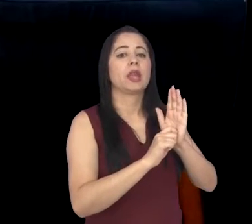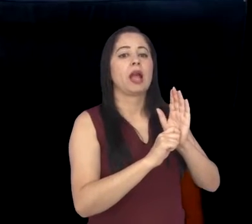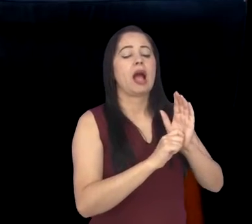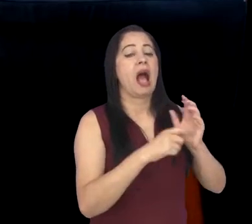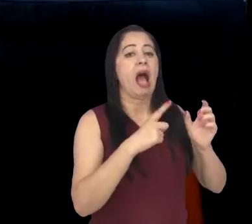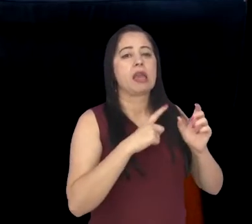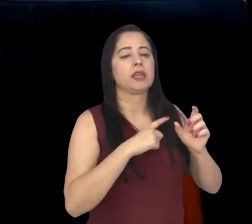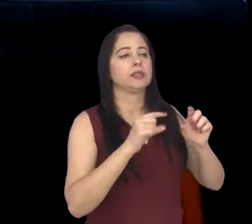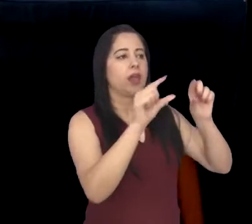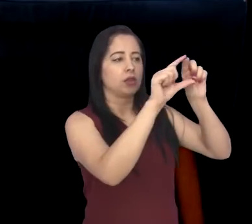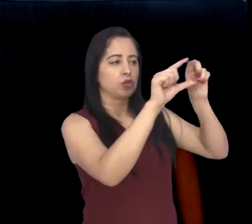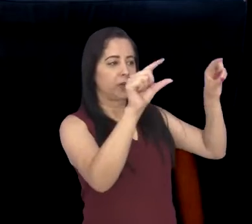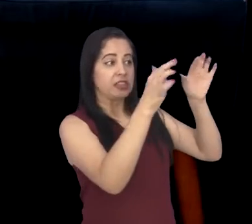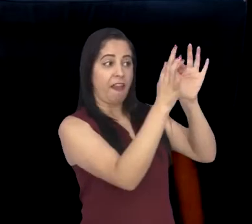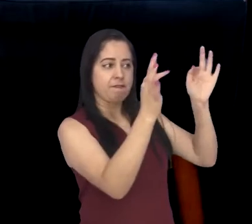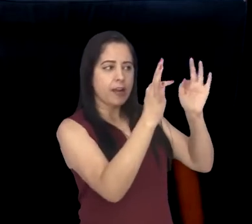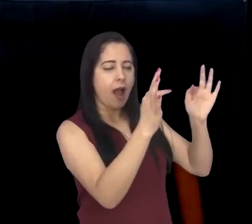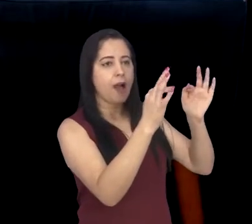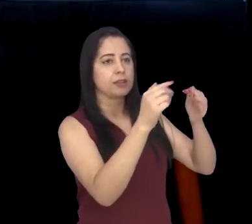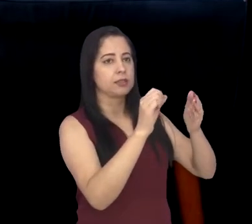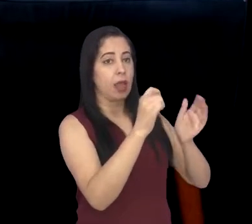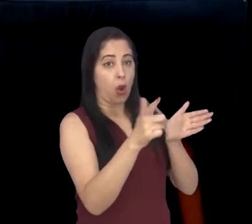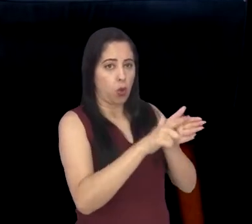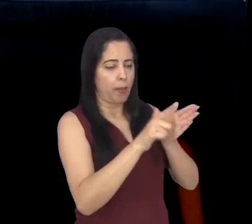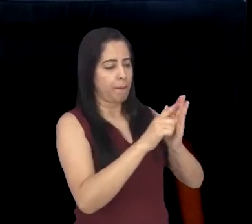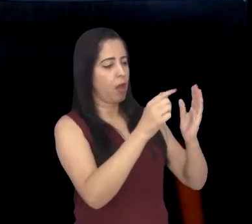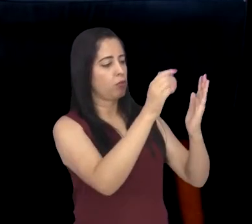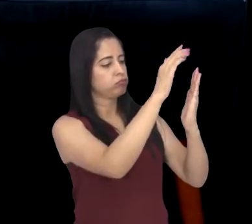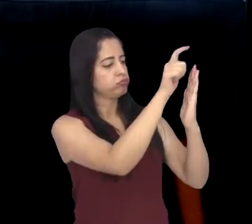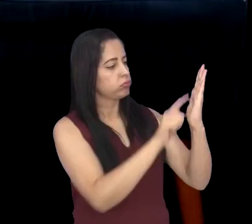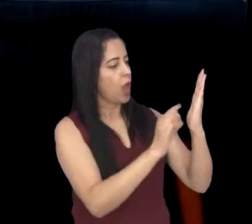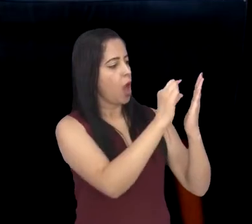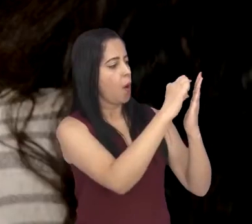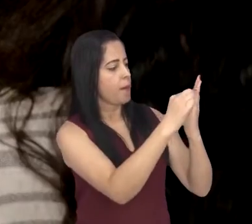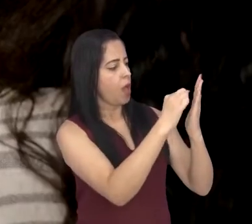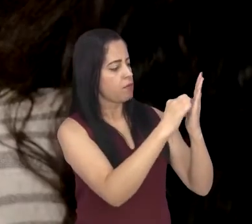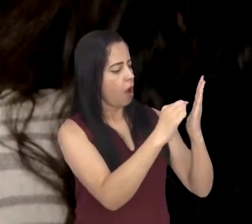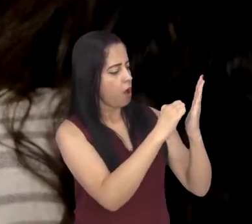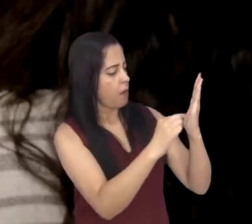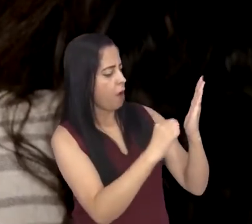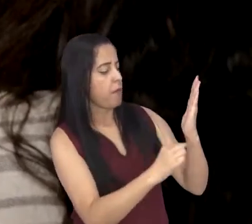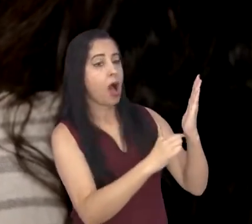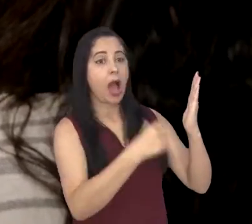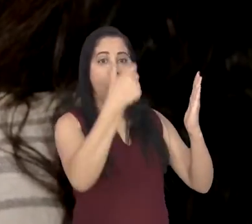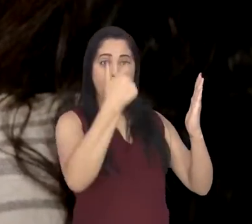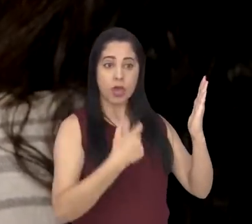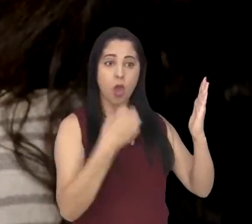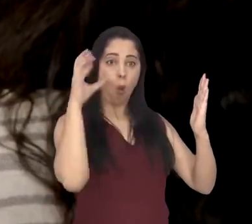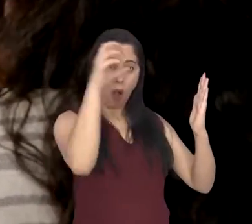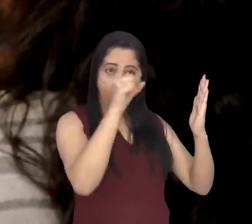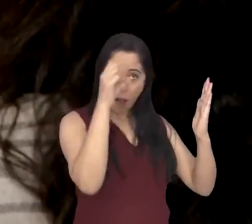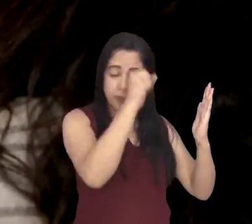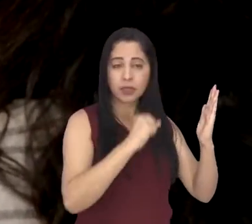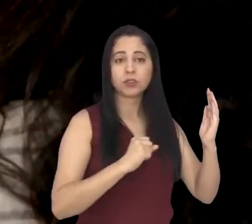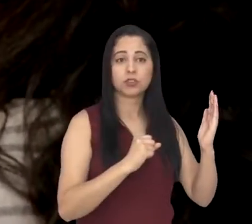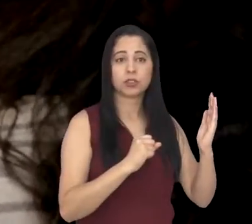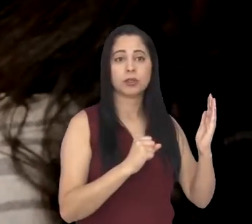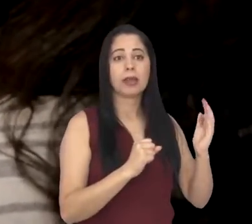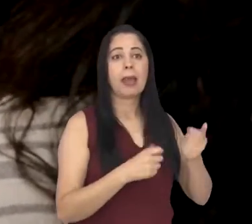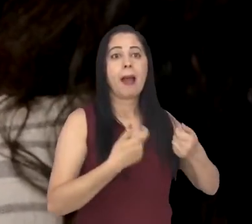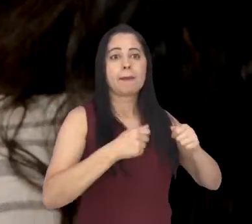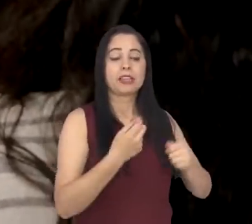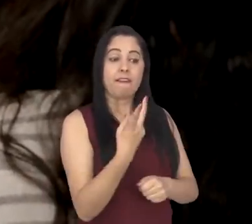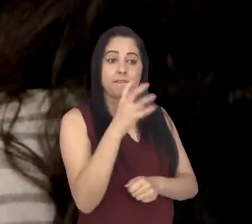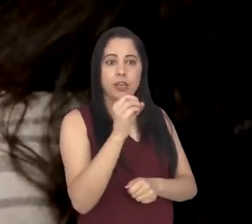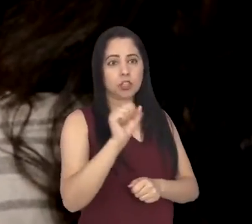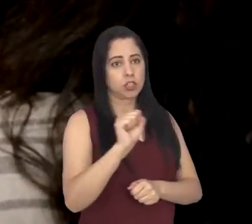então era 2 segundos por linha. Então você contava o texto em off. 2, 4, 6, 10, 12, 14, 20 segundos de texto. E o